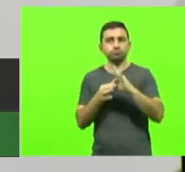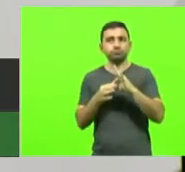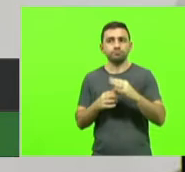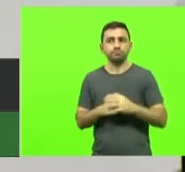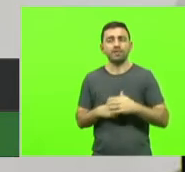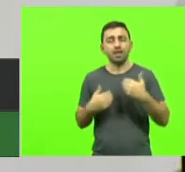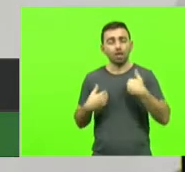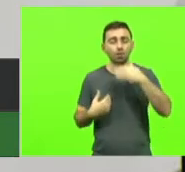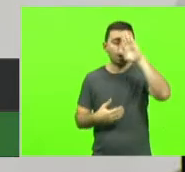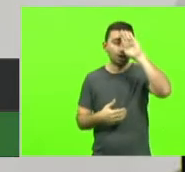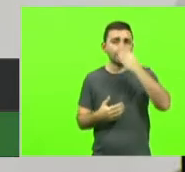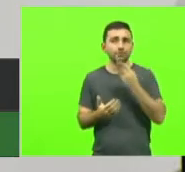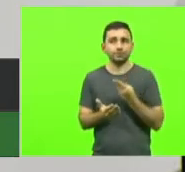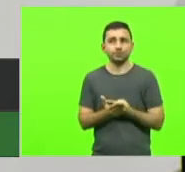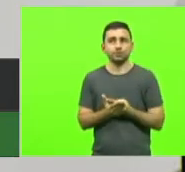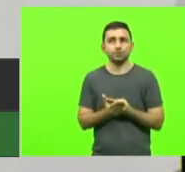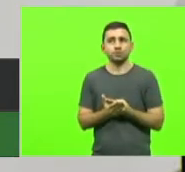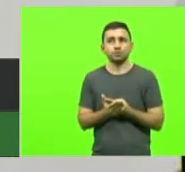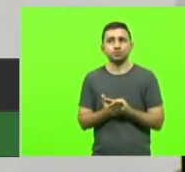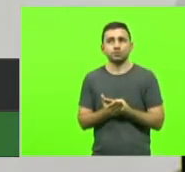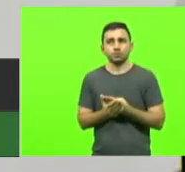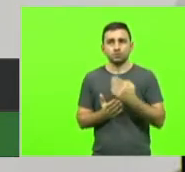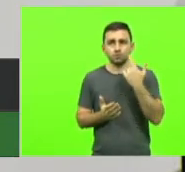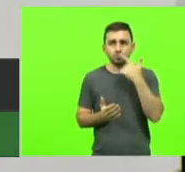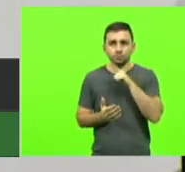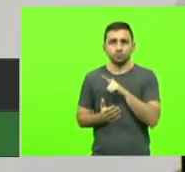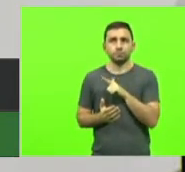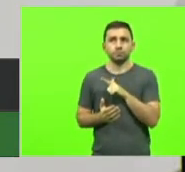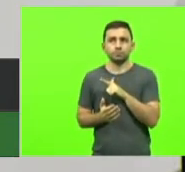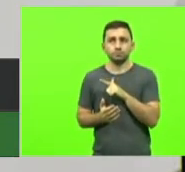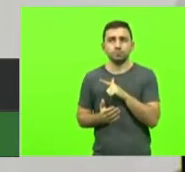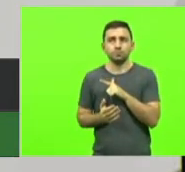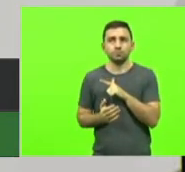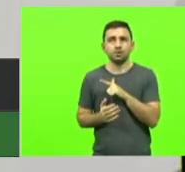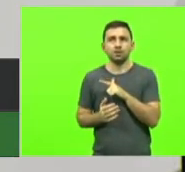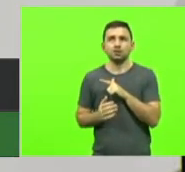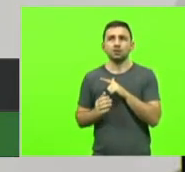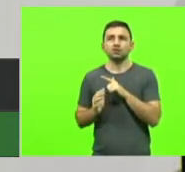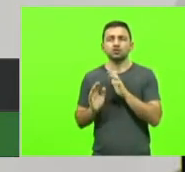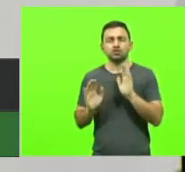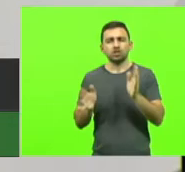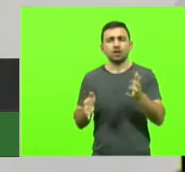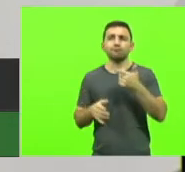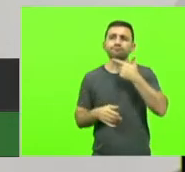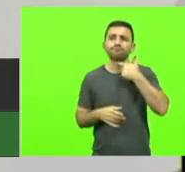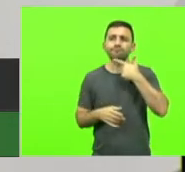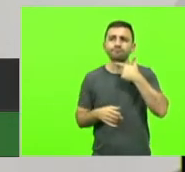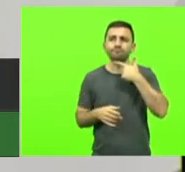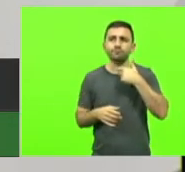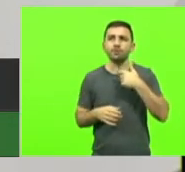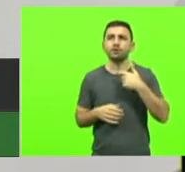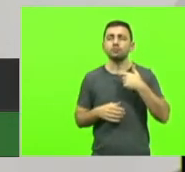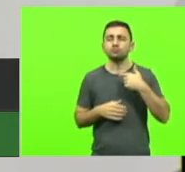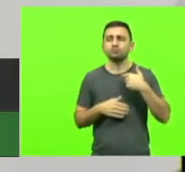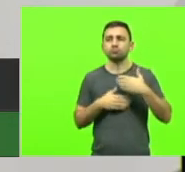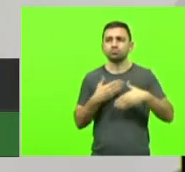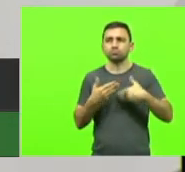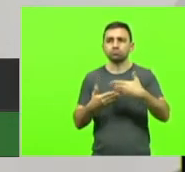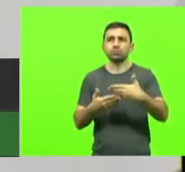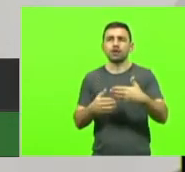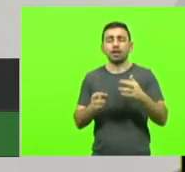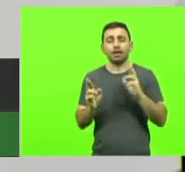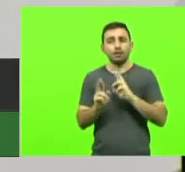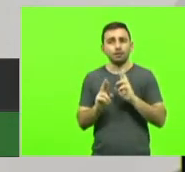que atingimos aqui um patamar há muito desejado no estabelecimento de uma